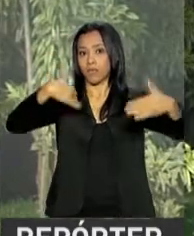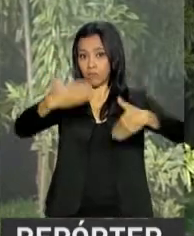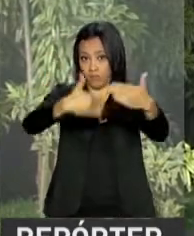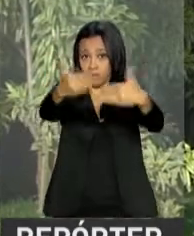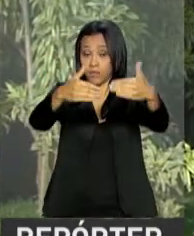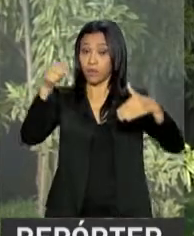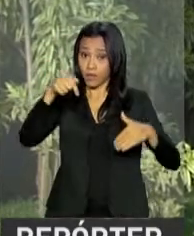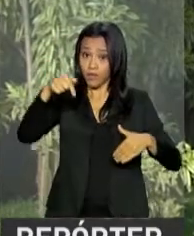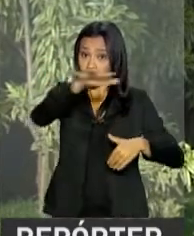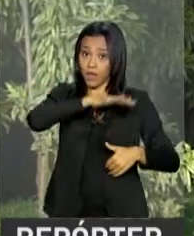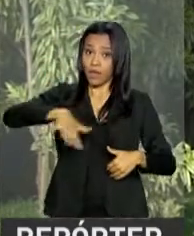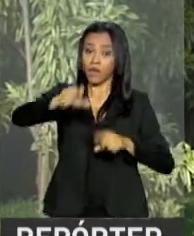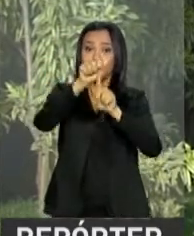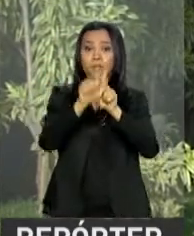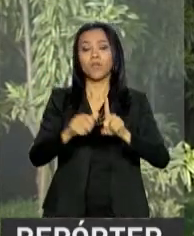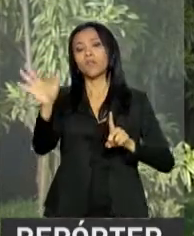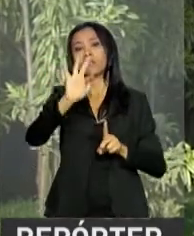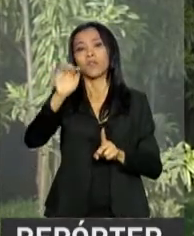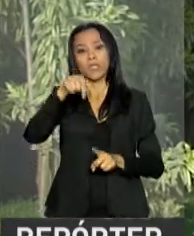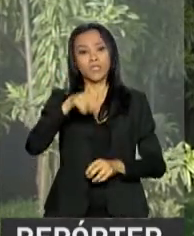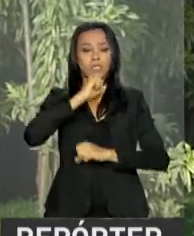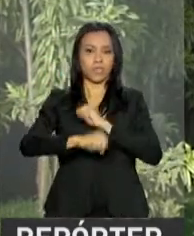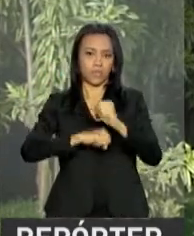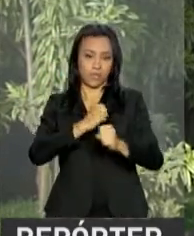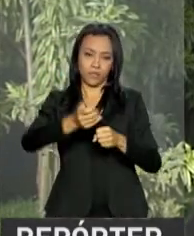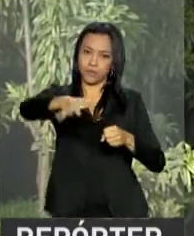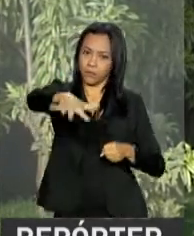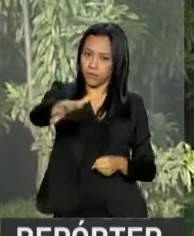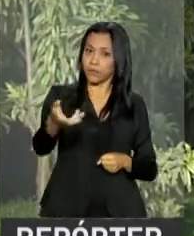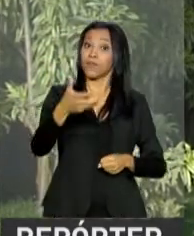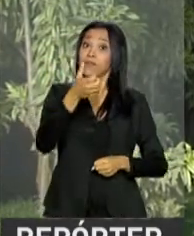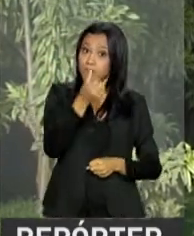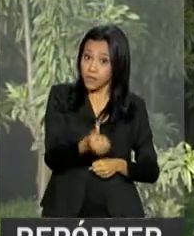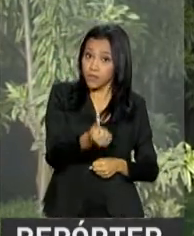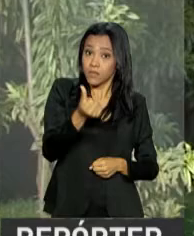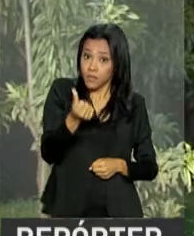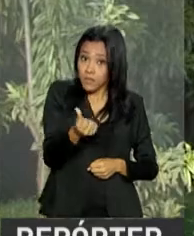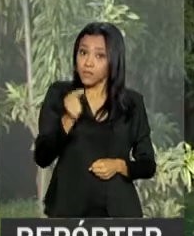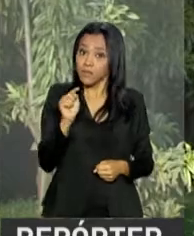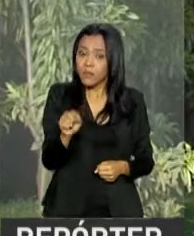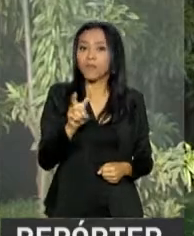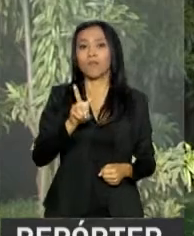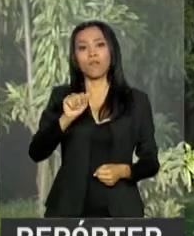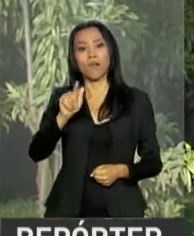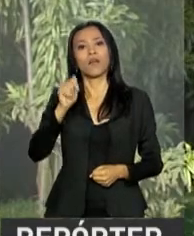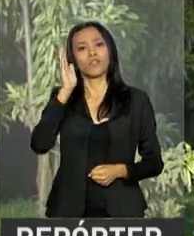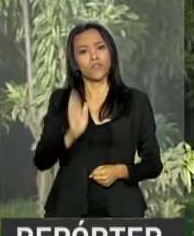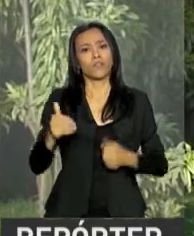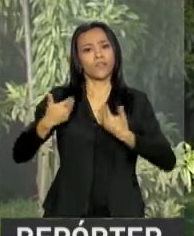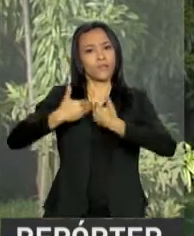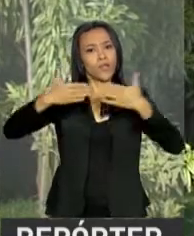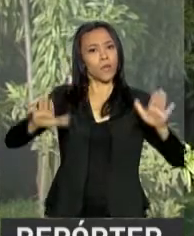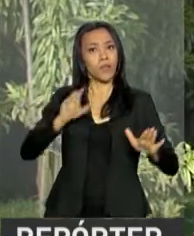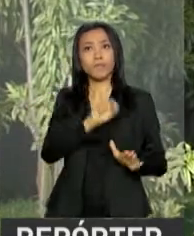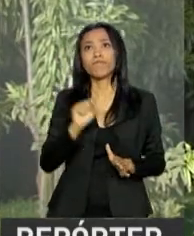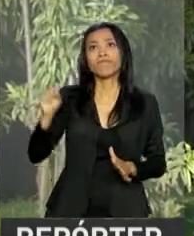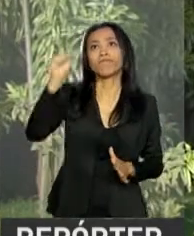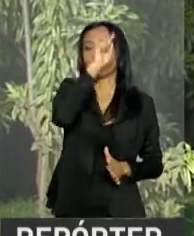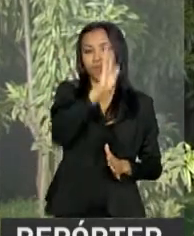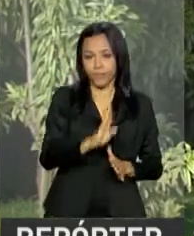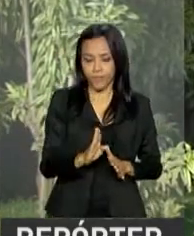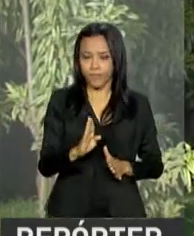área só em fevereiro deste ano aproximadamente 66 mil vagas foram abertas em todo o país